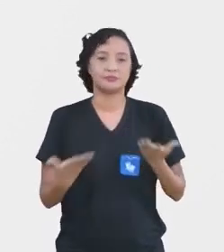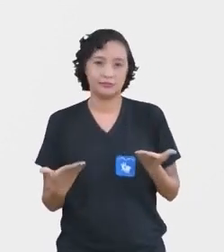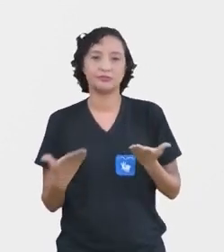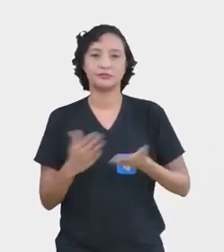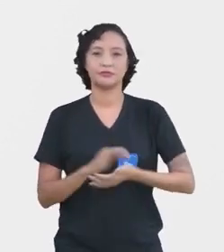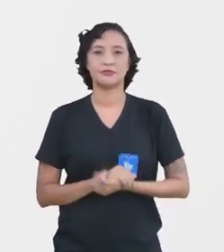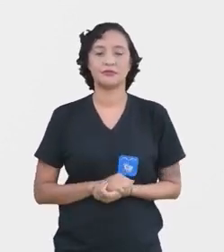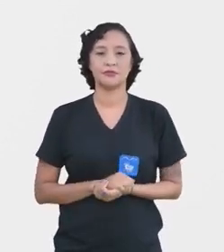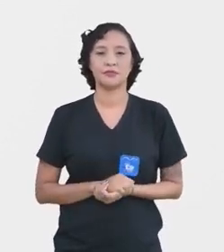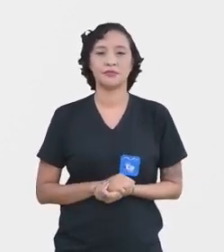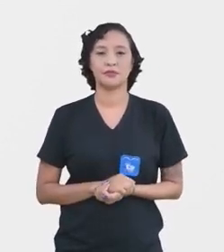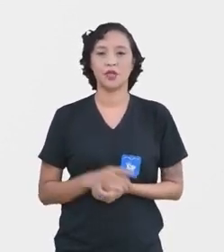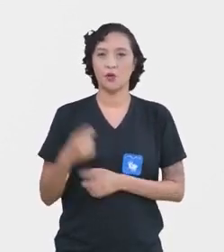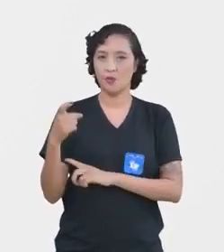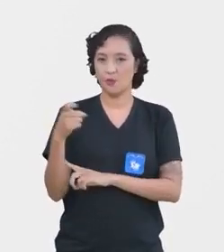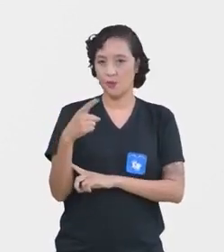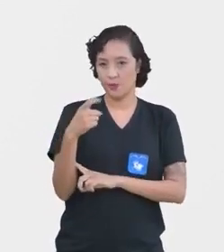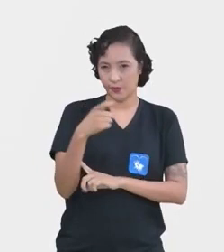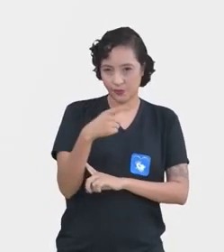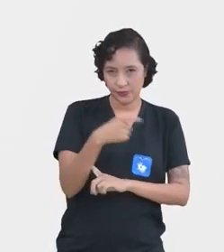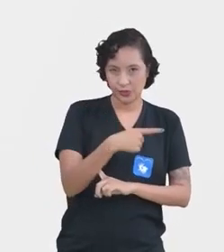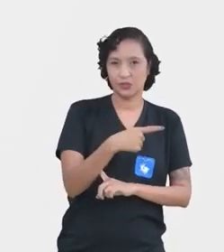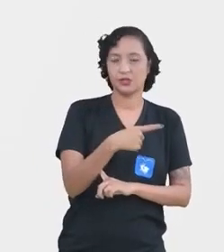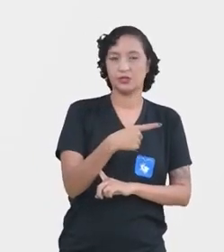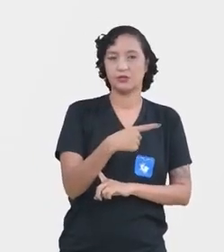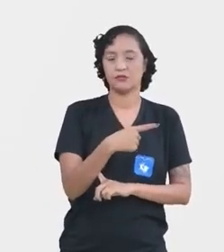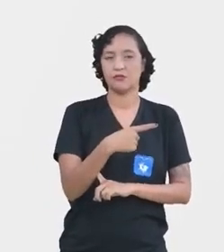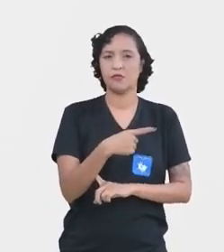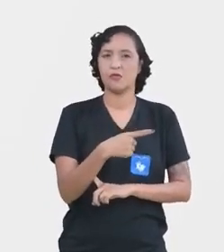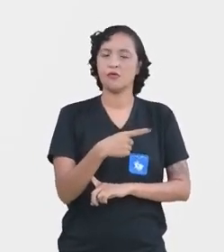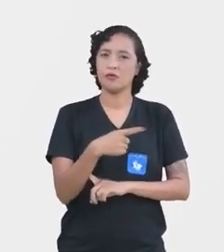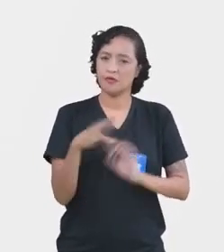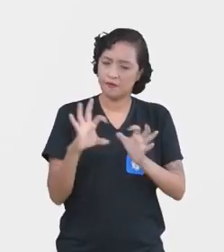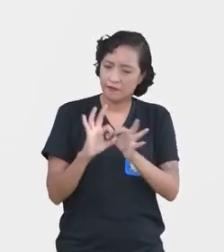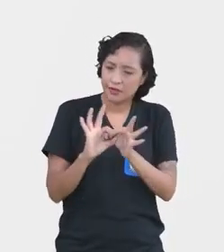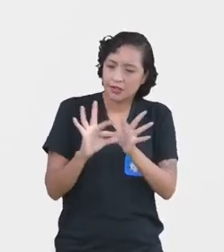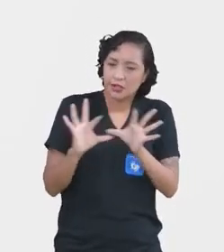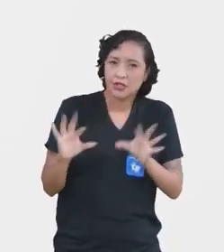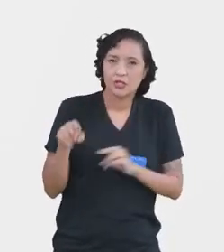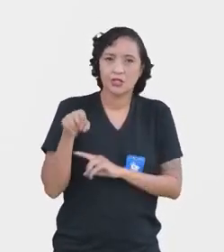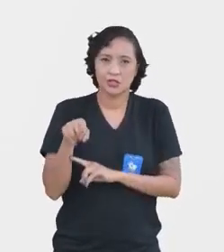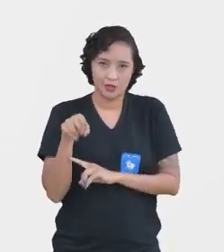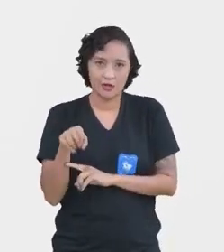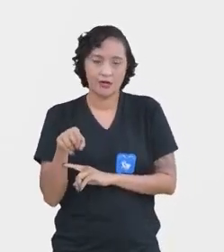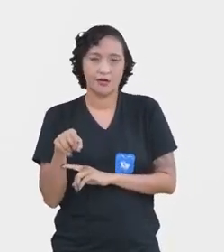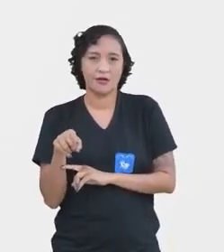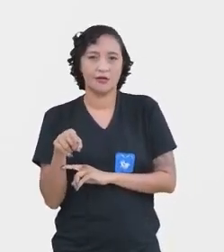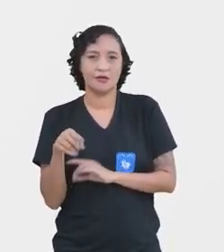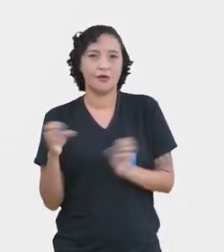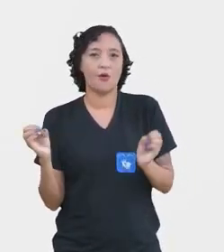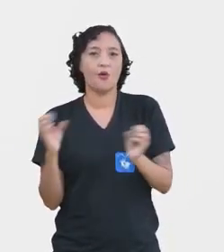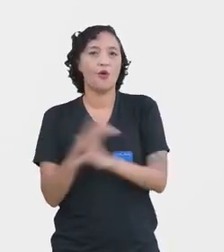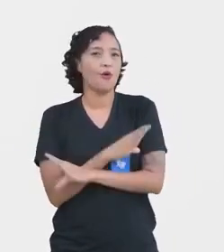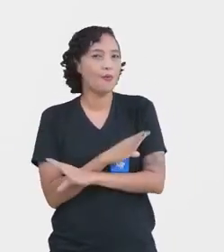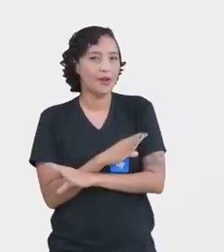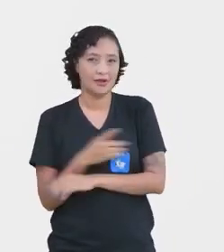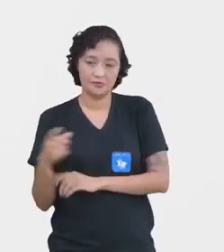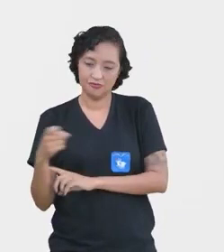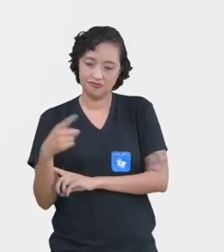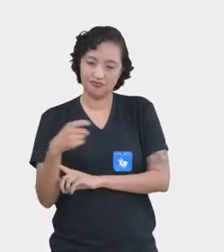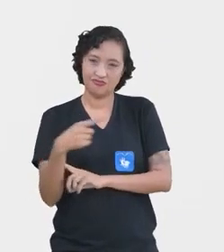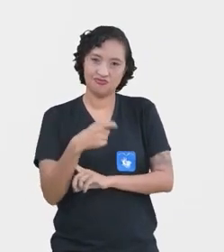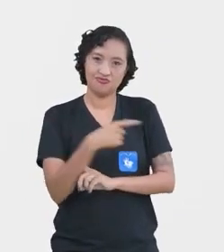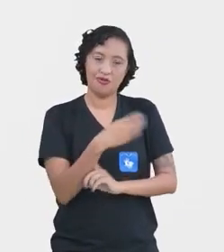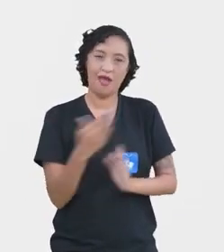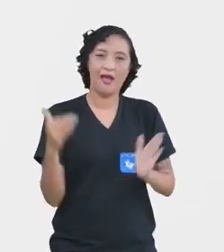esse líquido seminal que vai permitir o espermatozoide fazer a sua natação